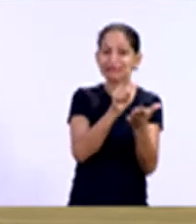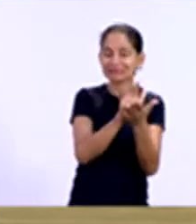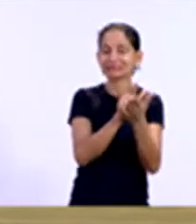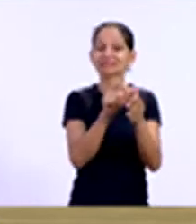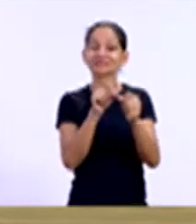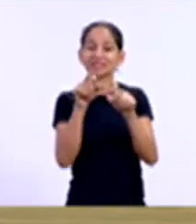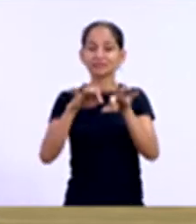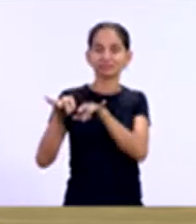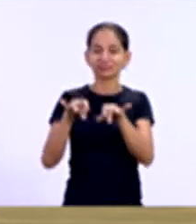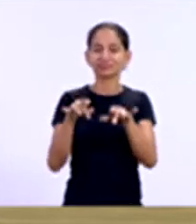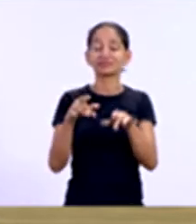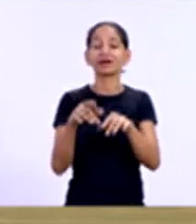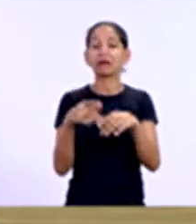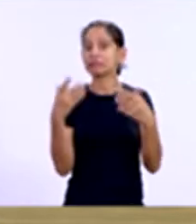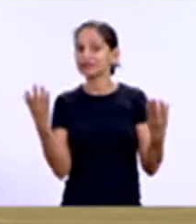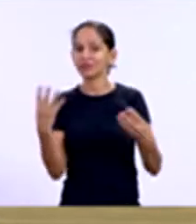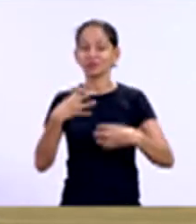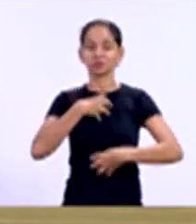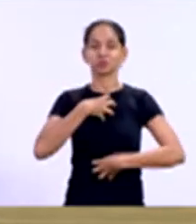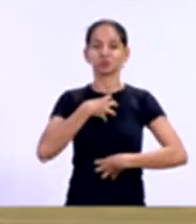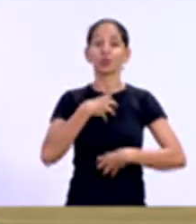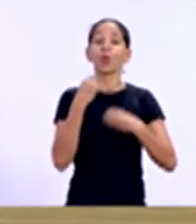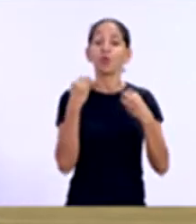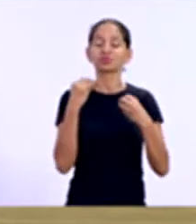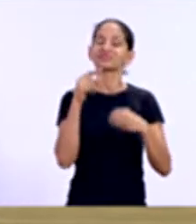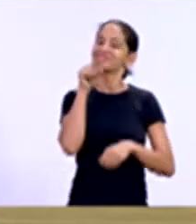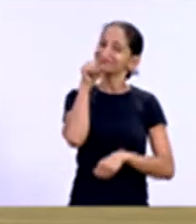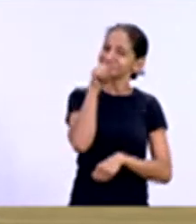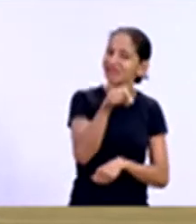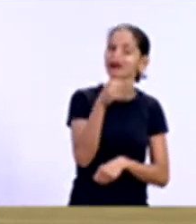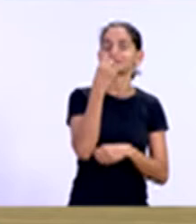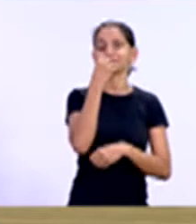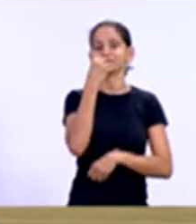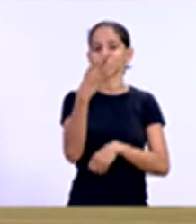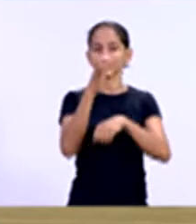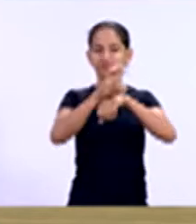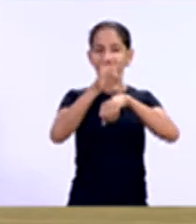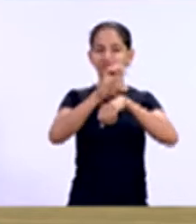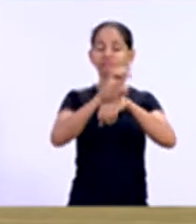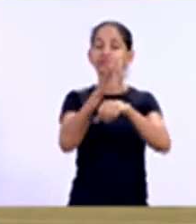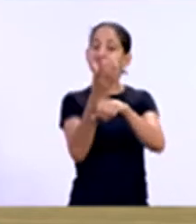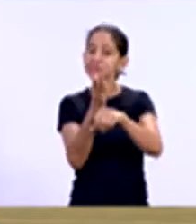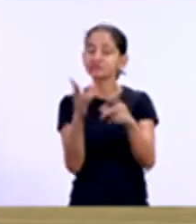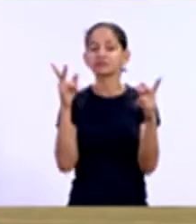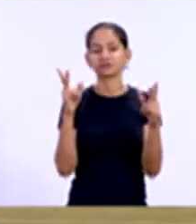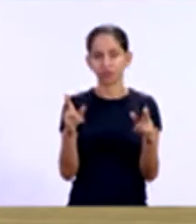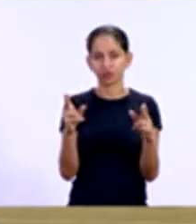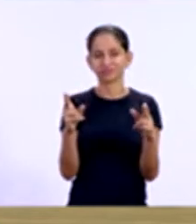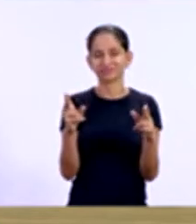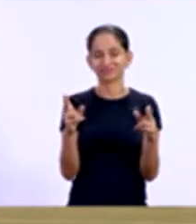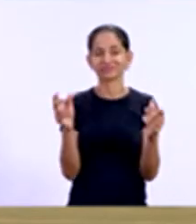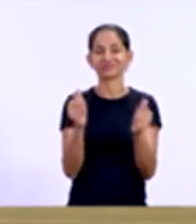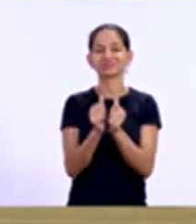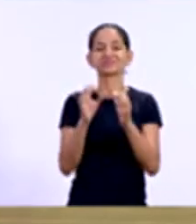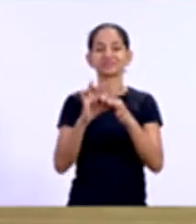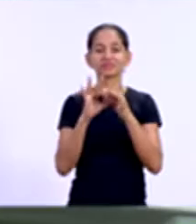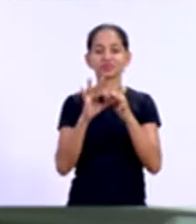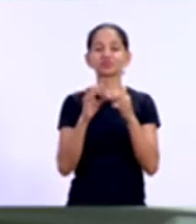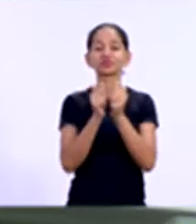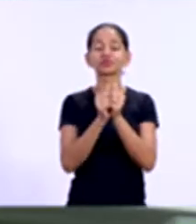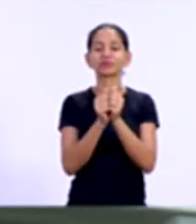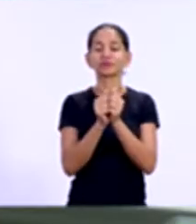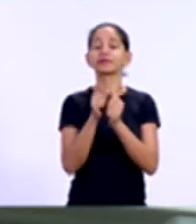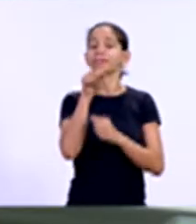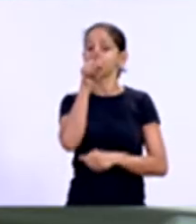ver esse sentido, né, de colocar você na prática, para ver como que é aquilo que você aprende na teoria no dia a dia mesmo. Exatamente. Então, o